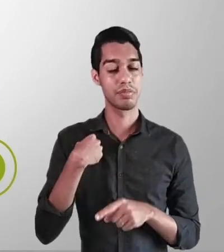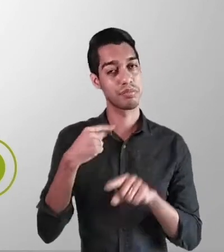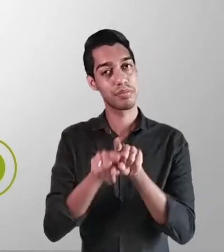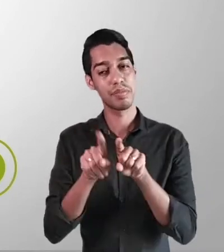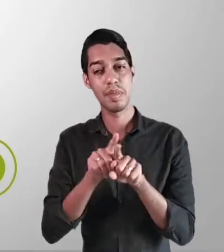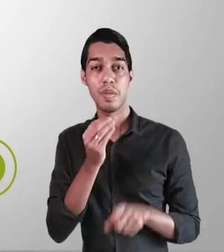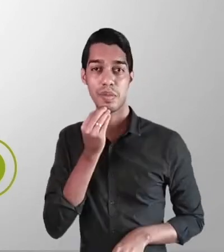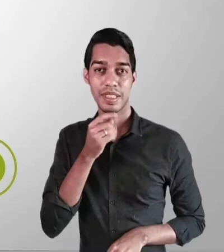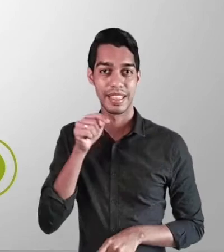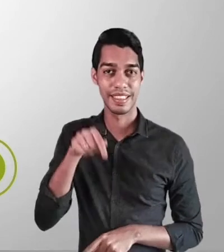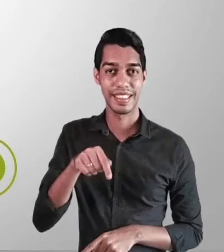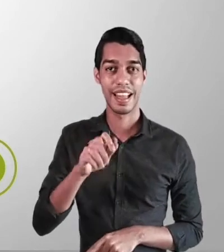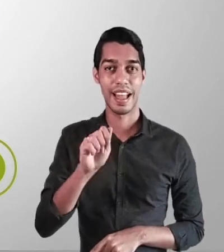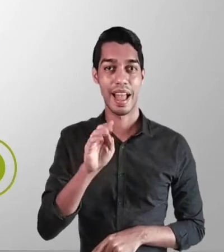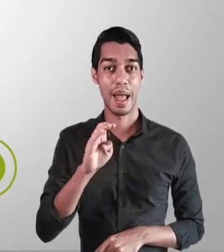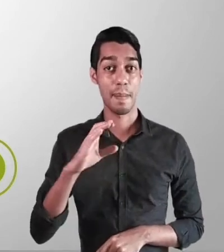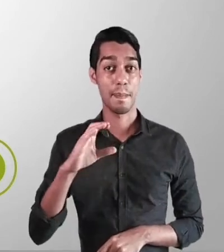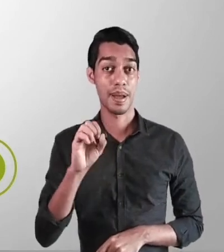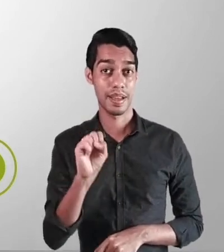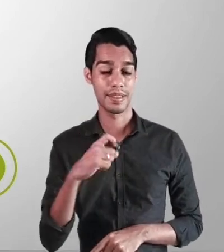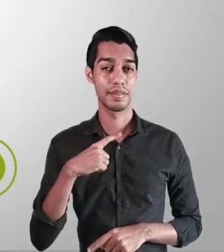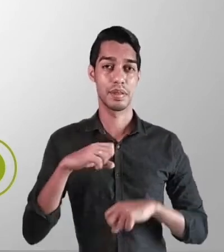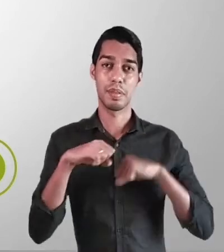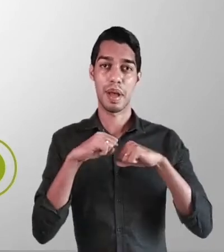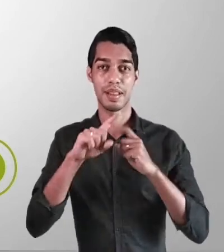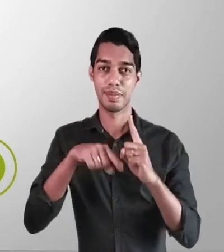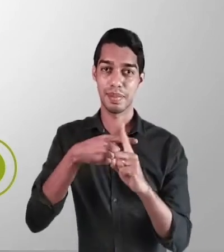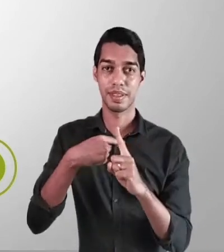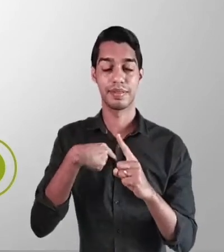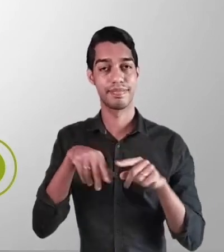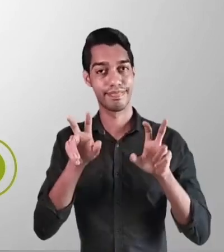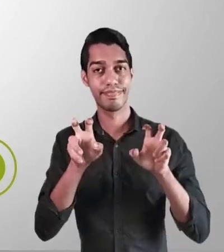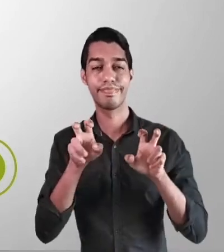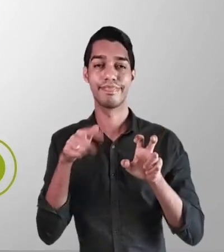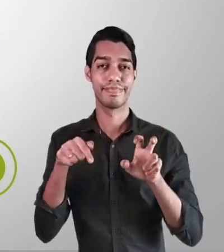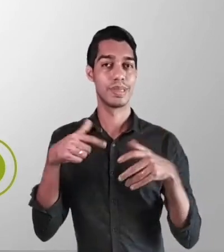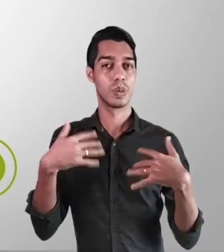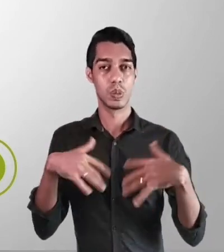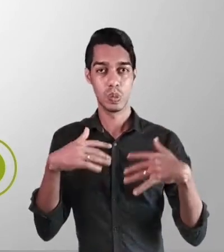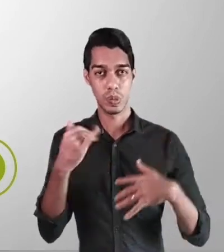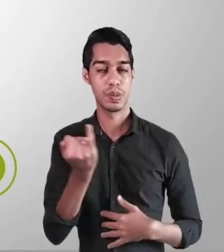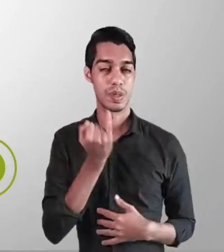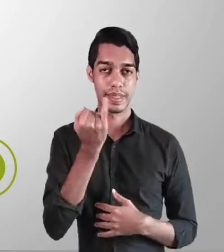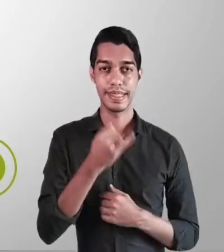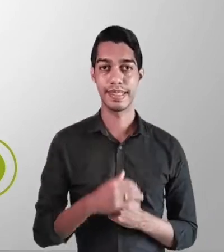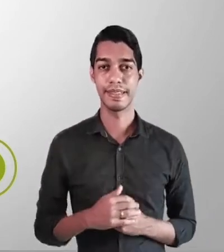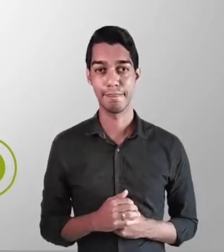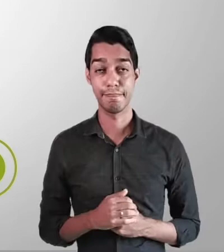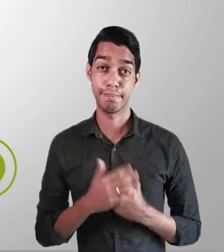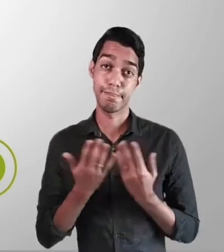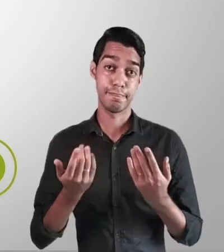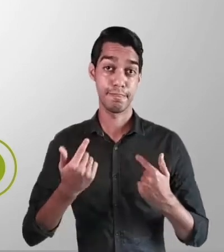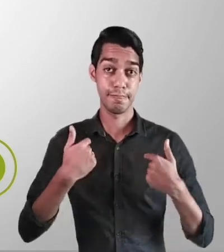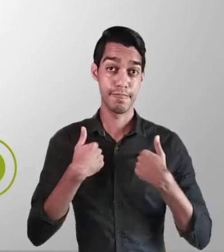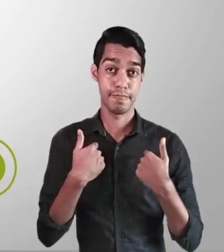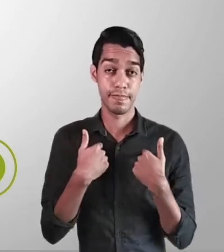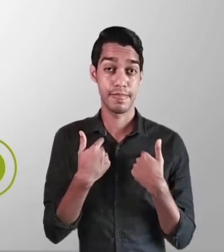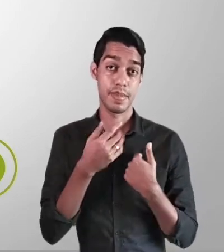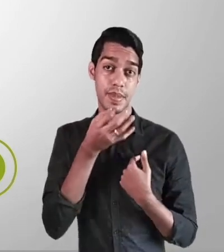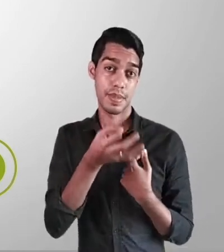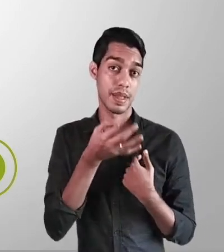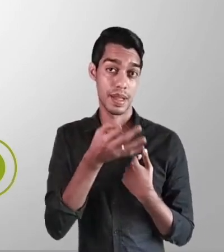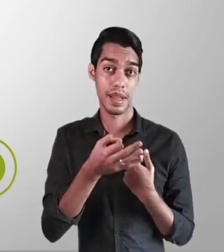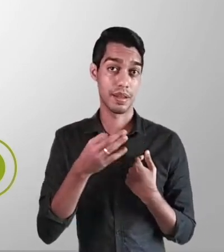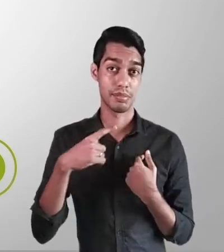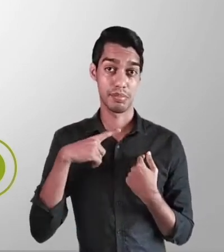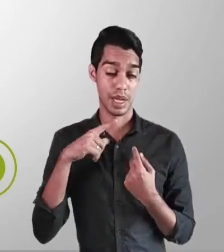um debate aí sobre um tema aí bem relevante mesmo. Bom, na minha opinião, as duas frentes elas